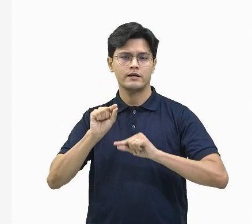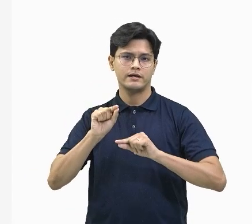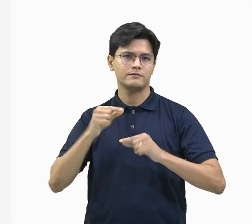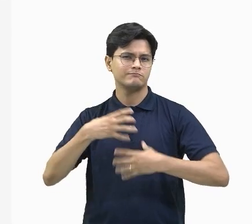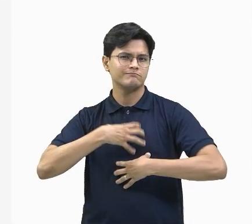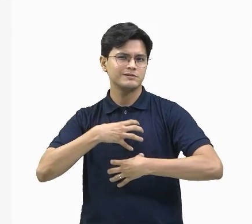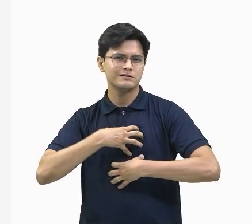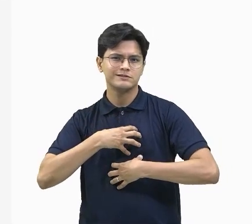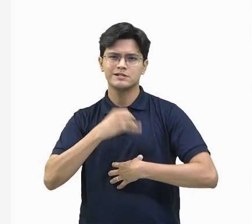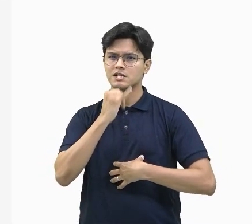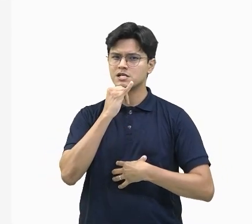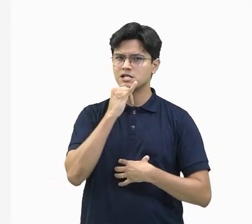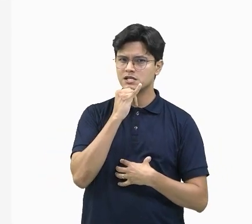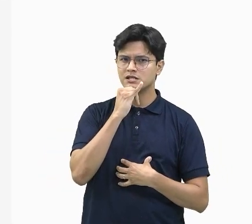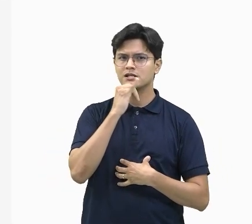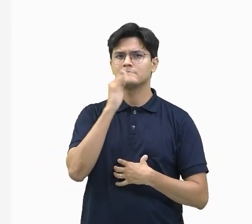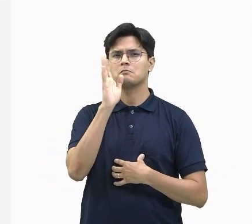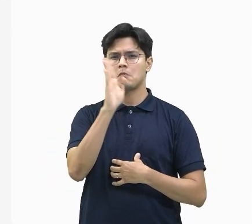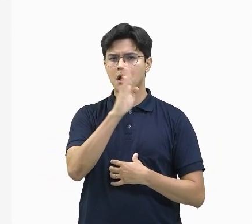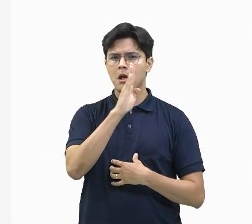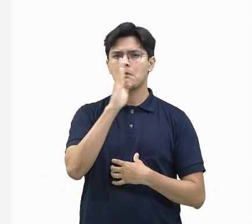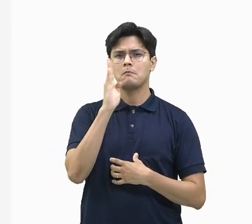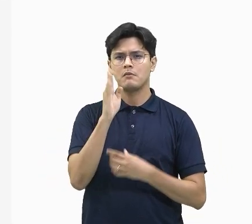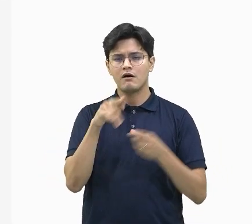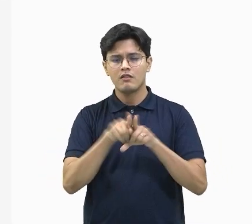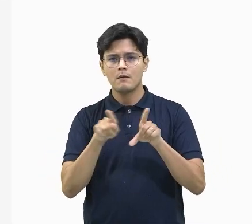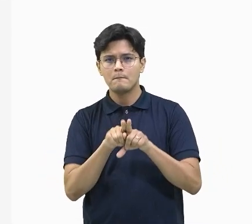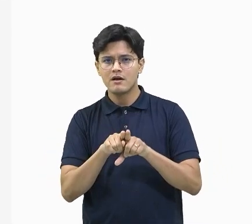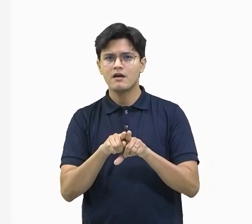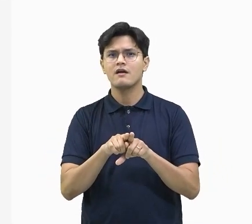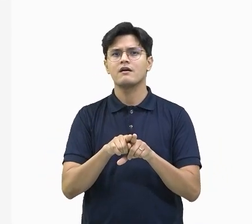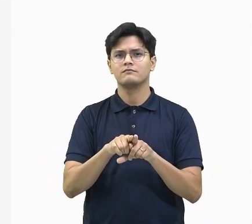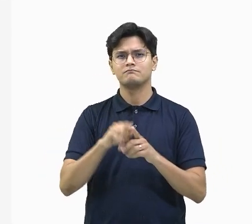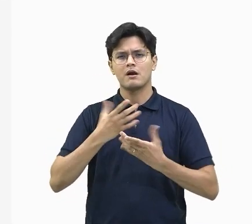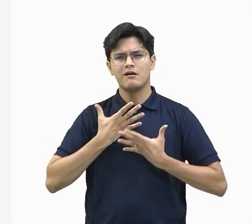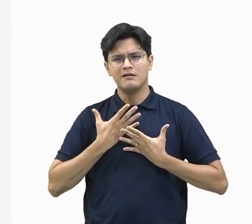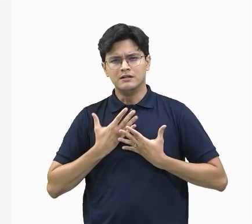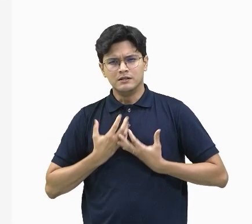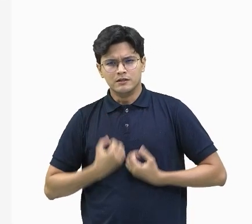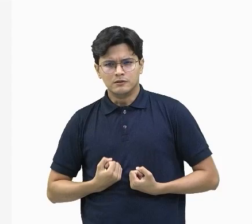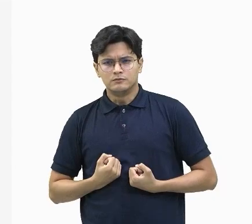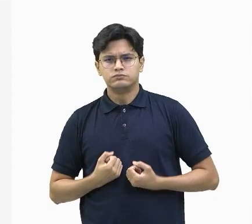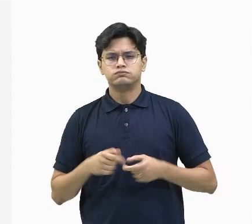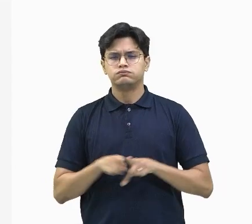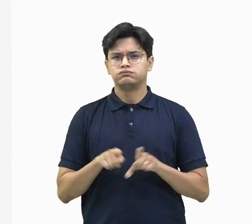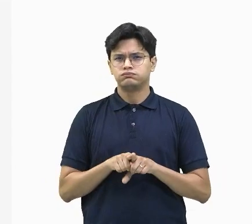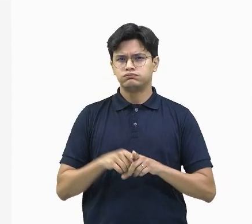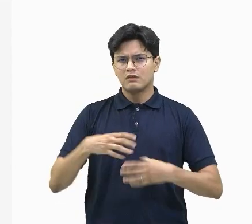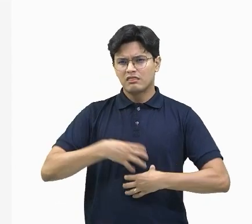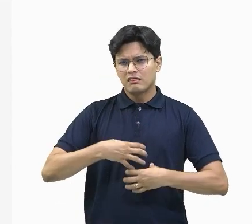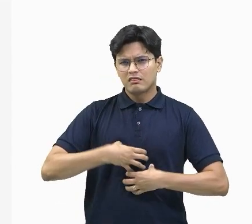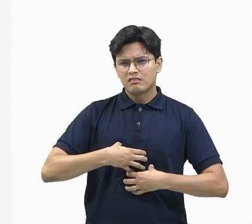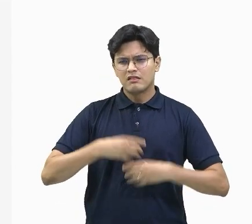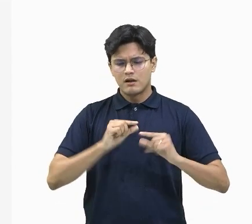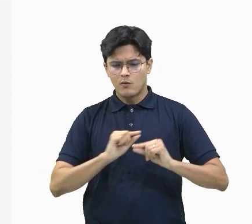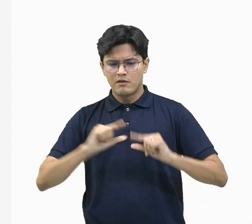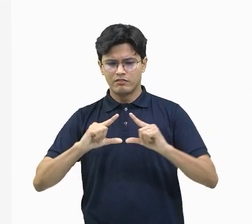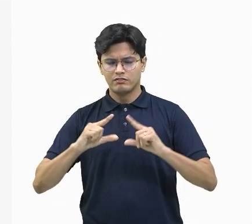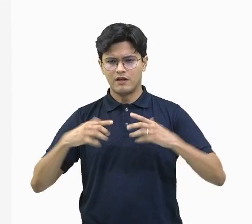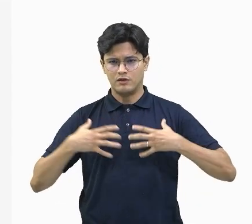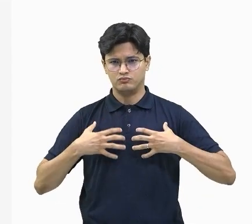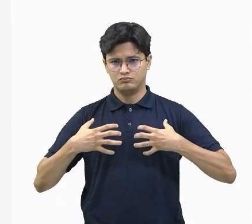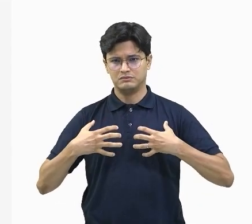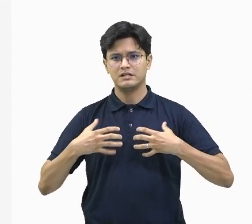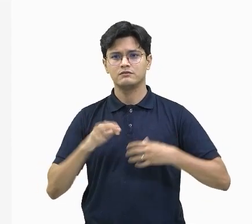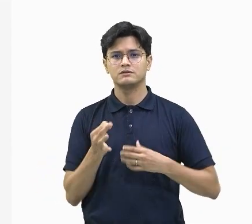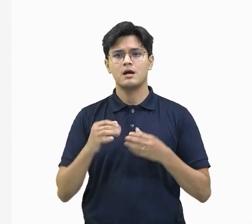sintomas como náuseas, fadiga, sensibilidade nos seios. E também é nessa etapa, né, nesse primeiro